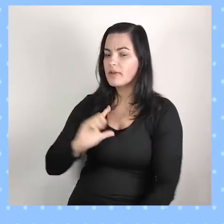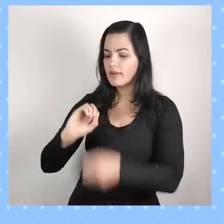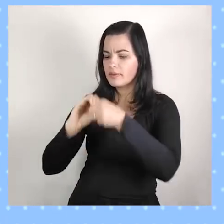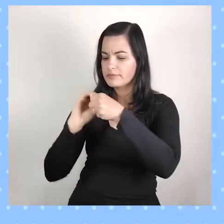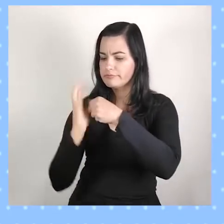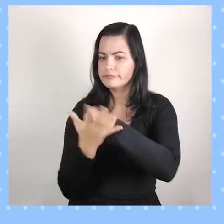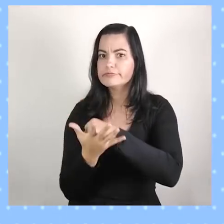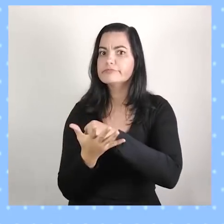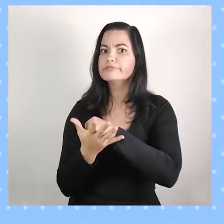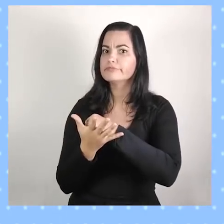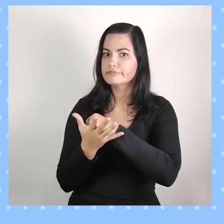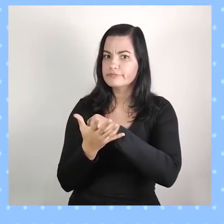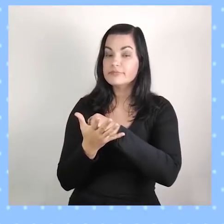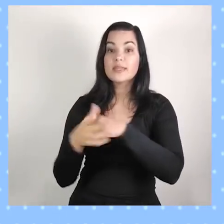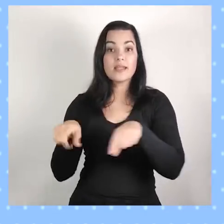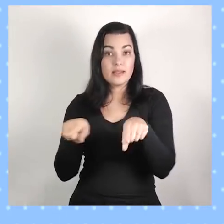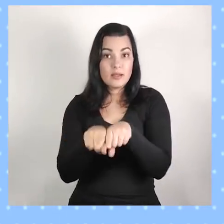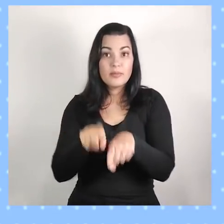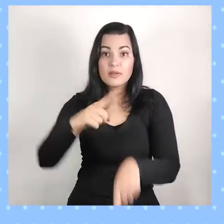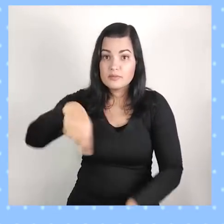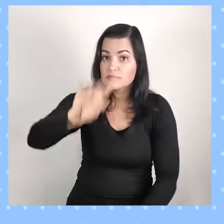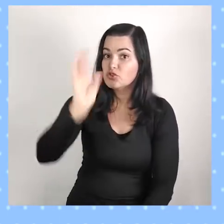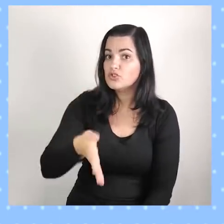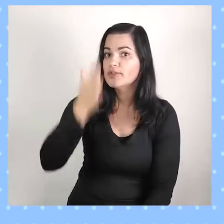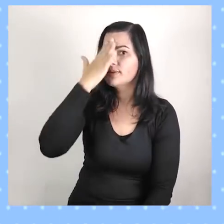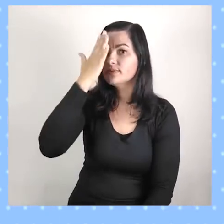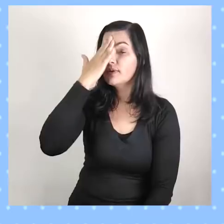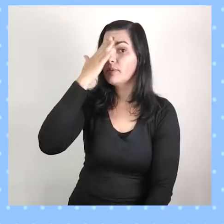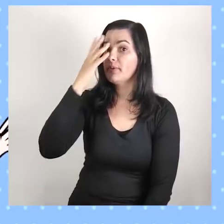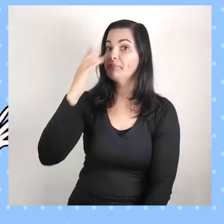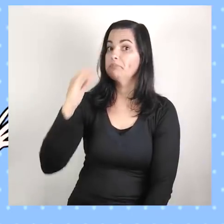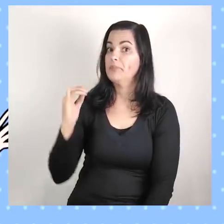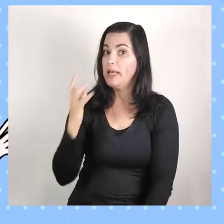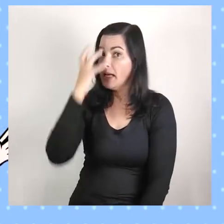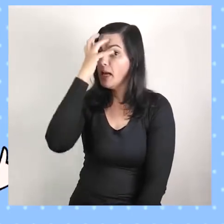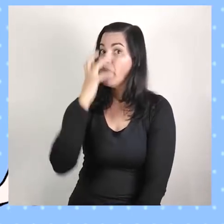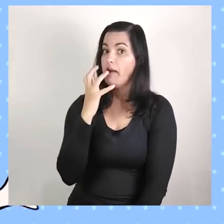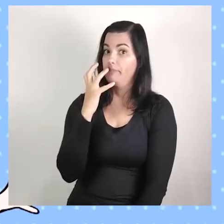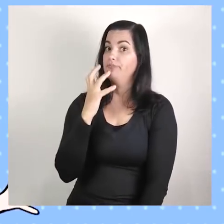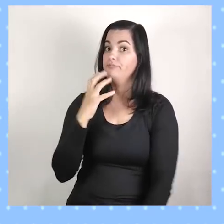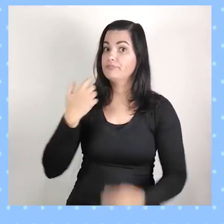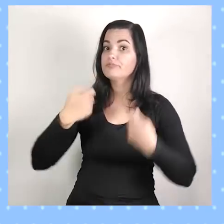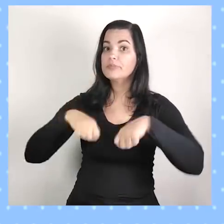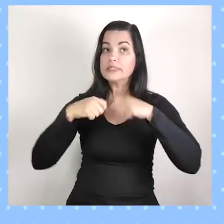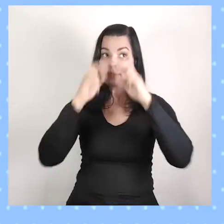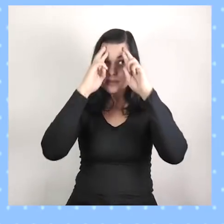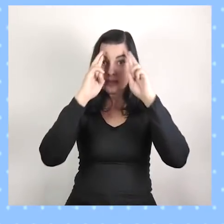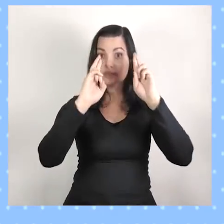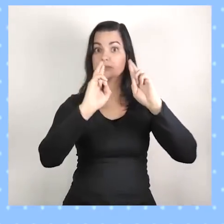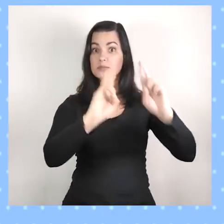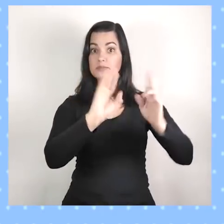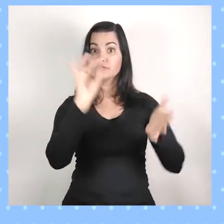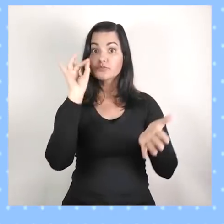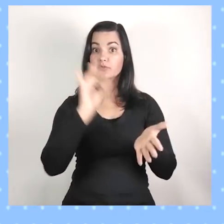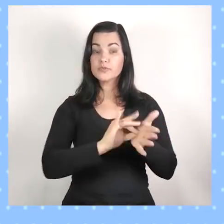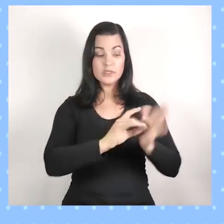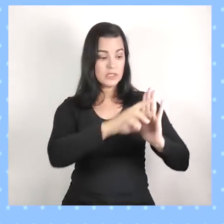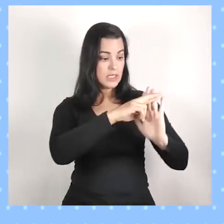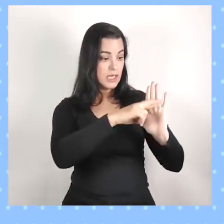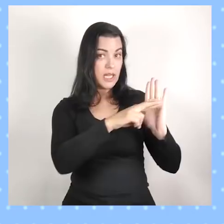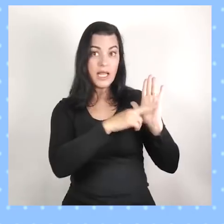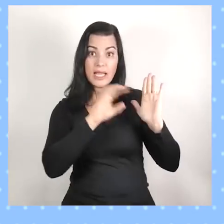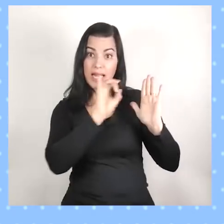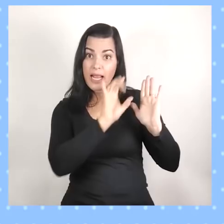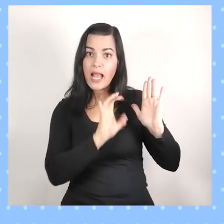né? E sabem também que isso é muito sério. Por isso, nós temos que respeitar e seguir todas as instruções que nos